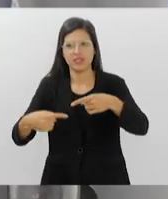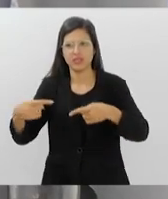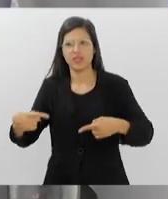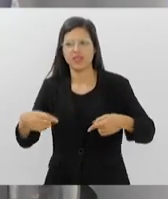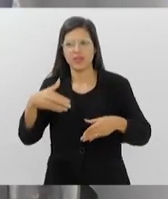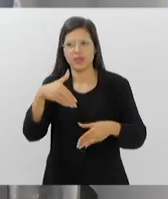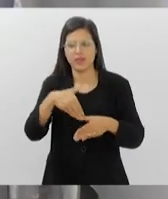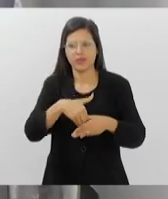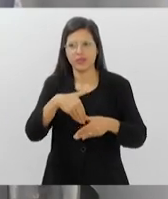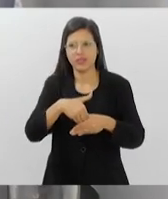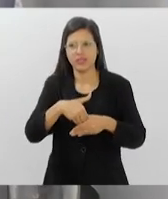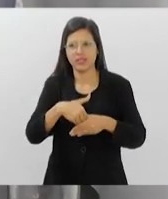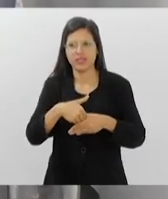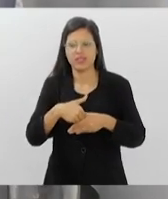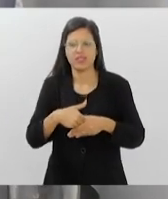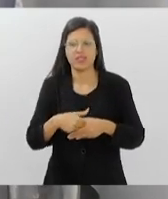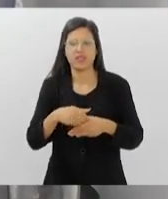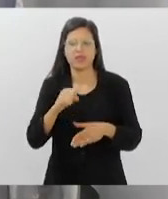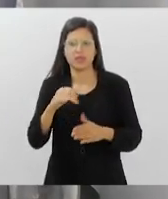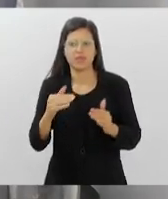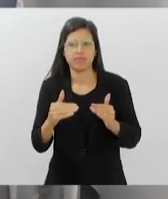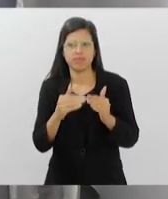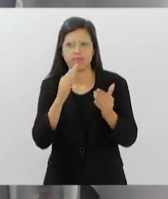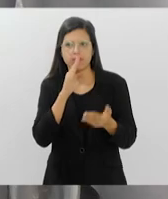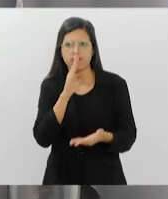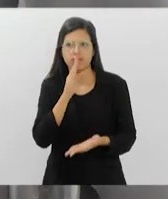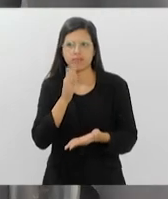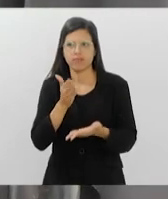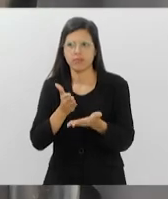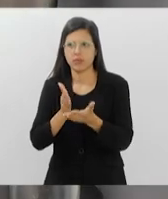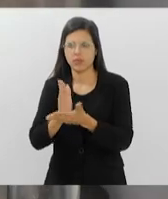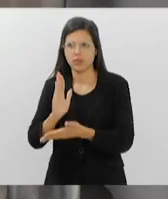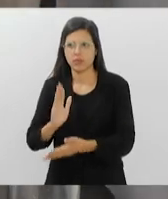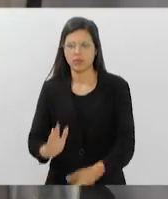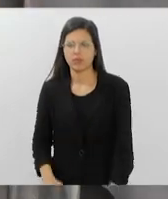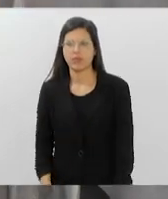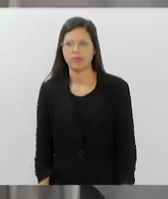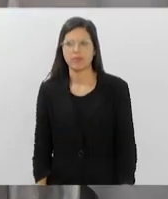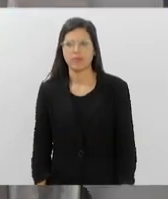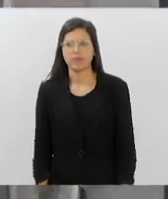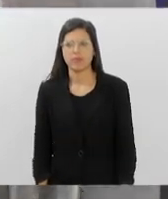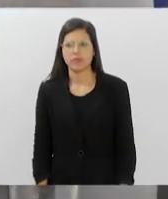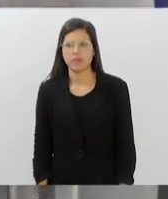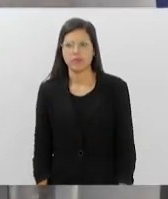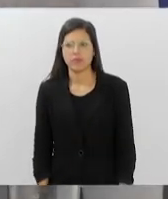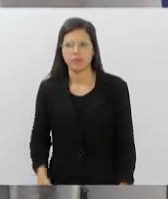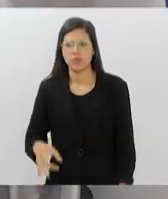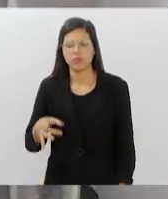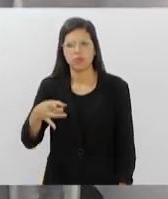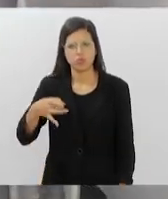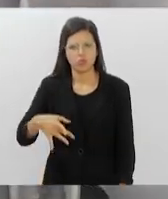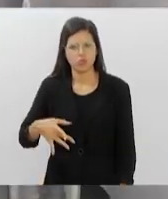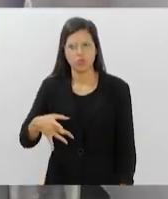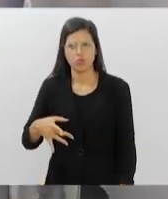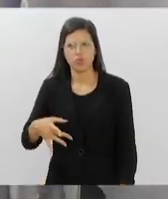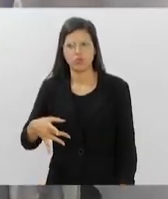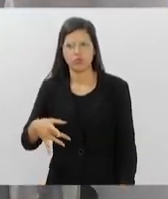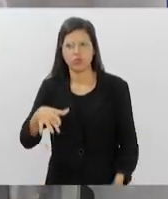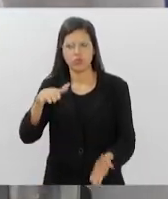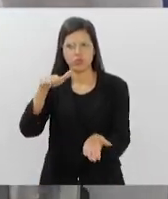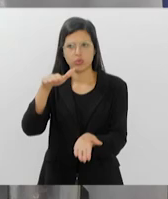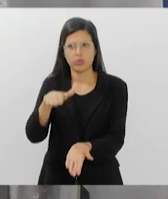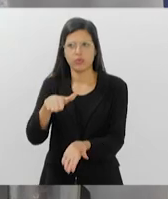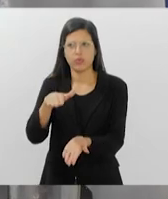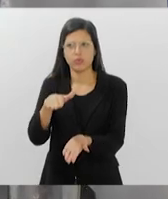em votação, senhores que aprovam, permaneçam como estão, aprovado. E os últimos... Do bloco